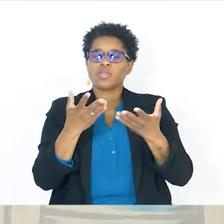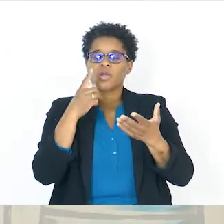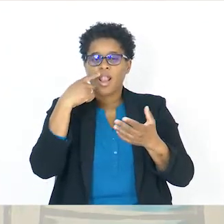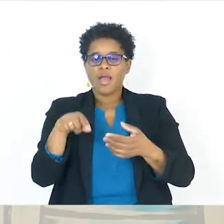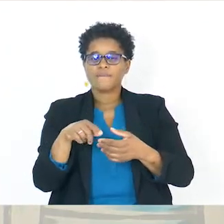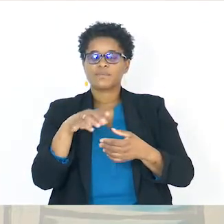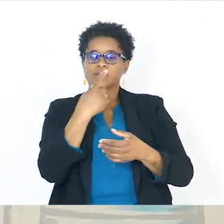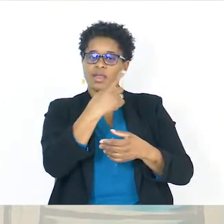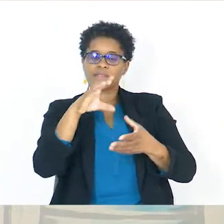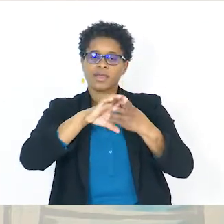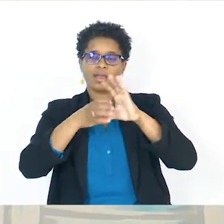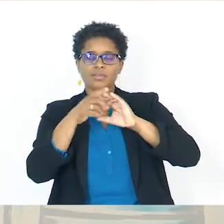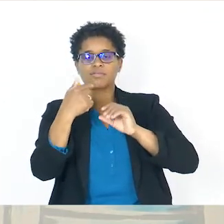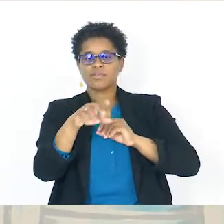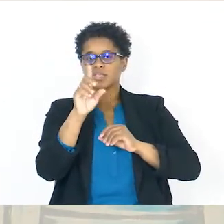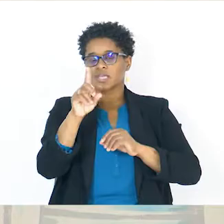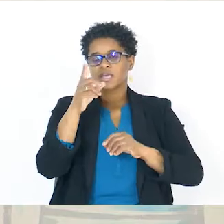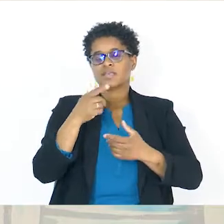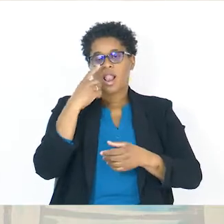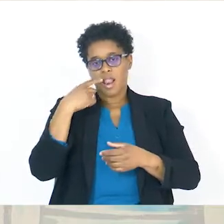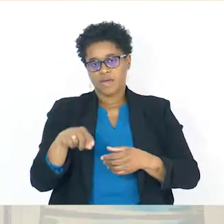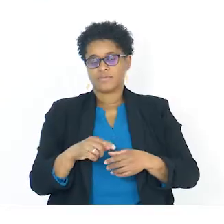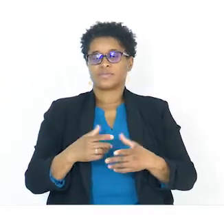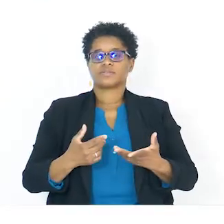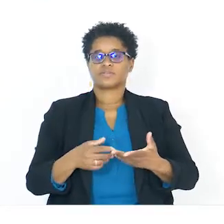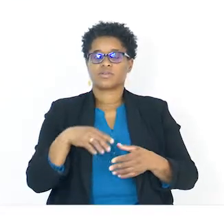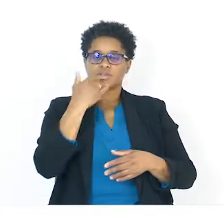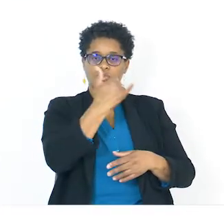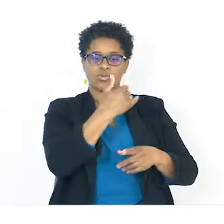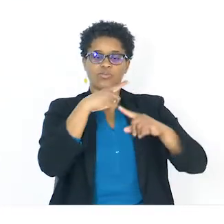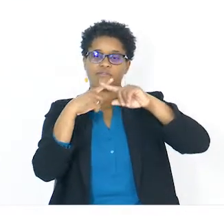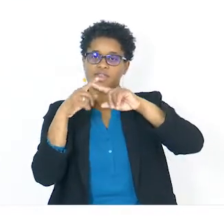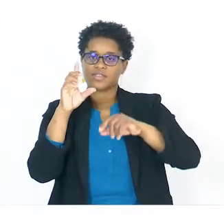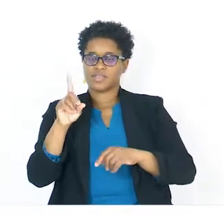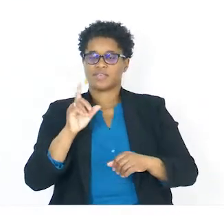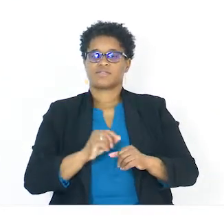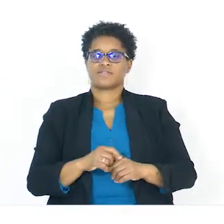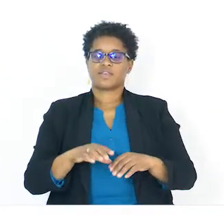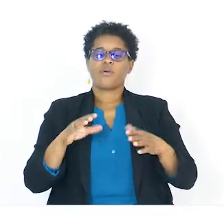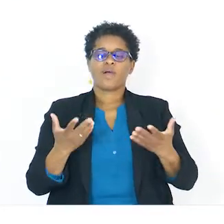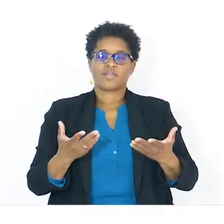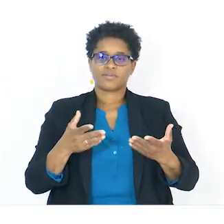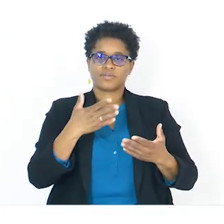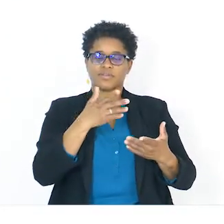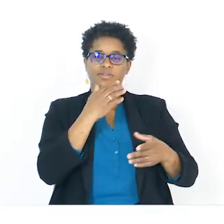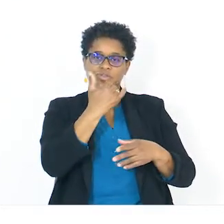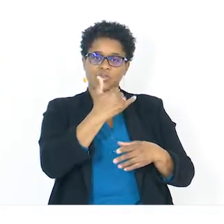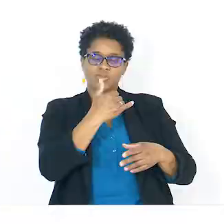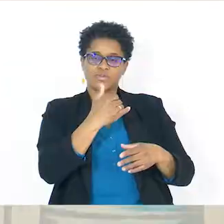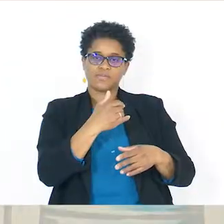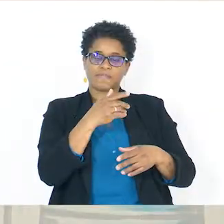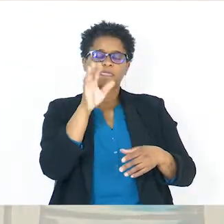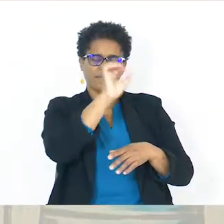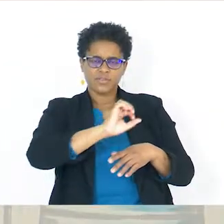Cada caixa tem 6 lápis. Então, 2 vezes 6. Quanto é que dá? 2,